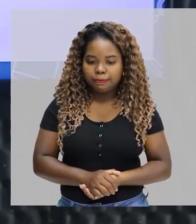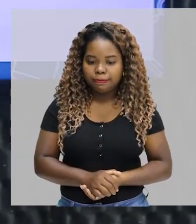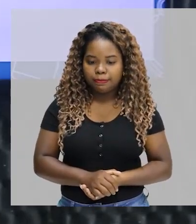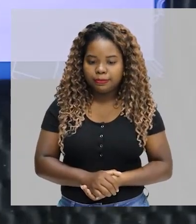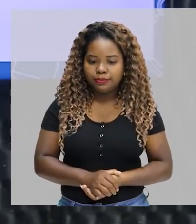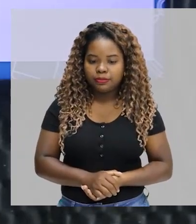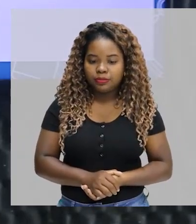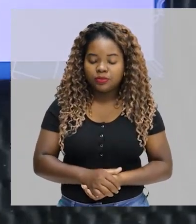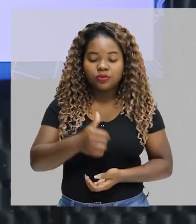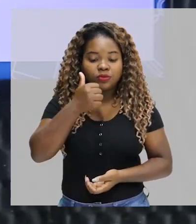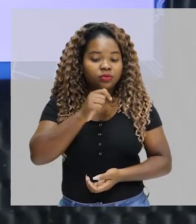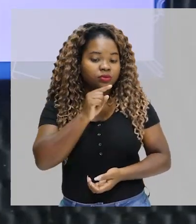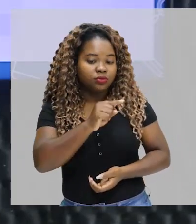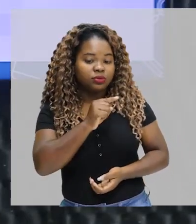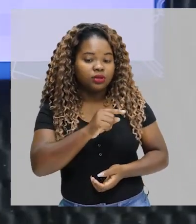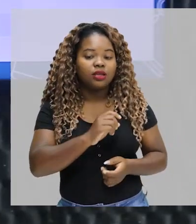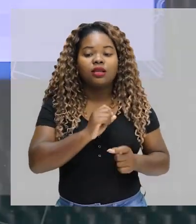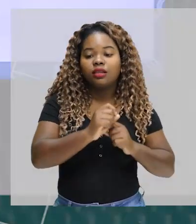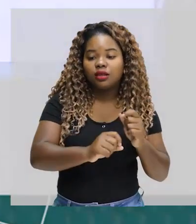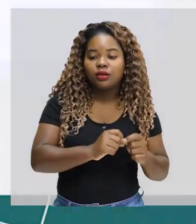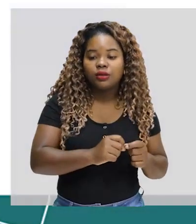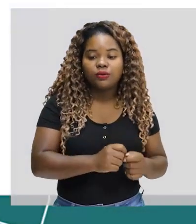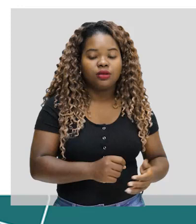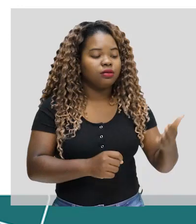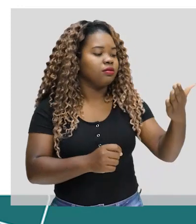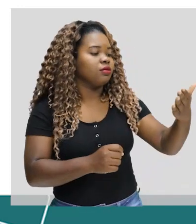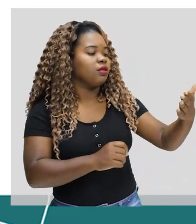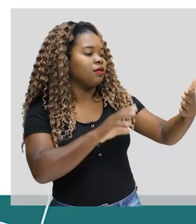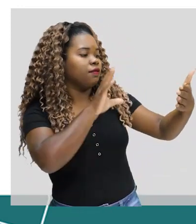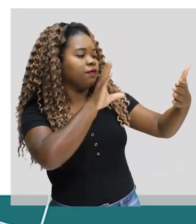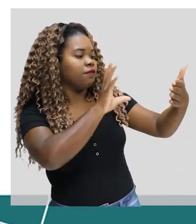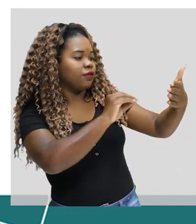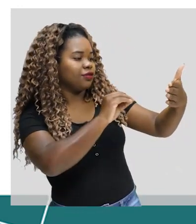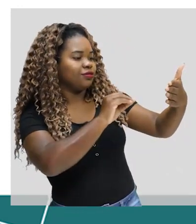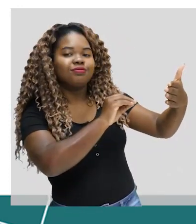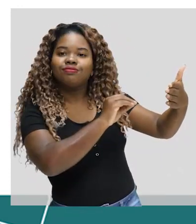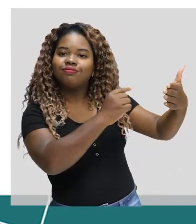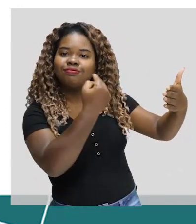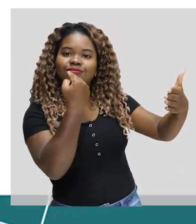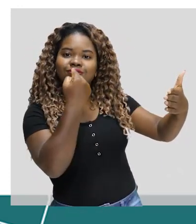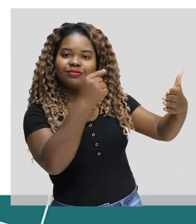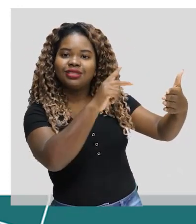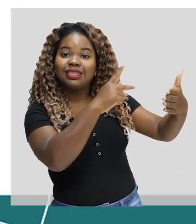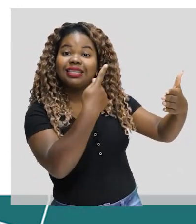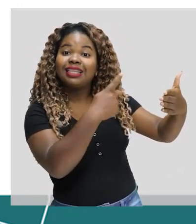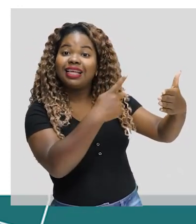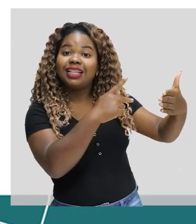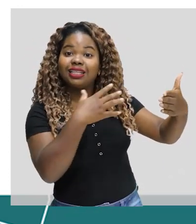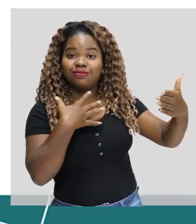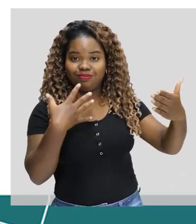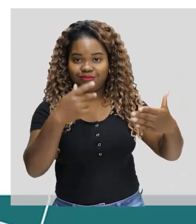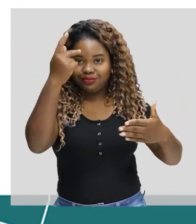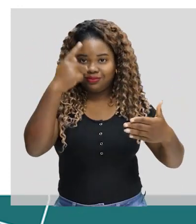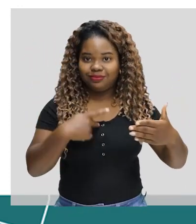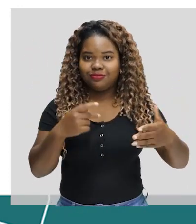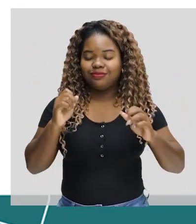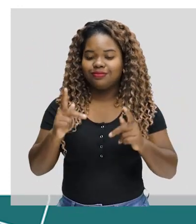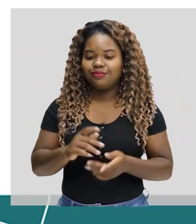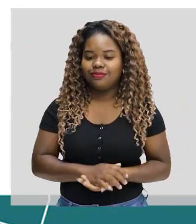herself. Ela tirou uma foto de si mesma. Os pronomes reflexivos em inglês são